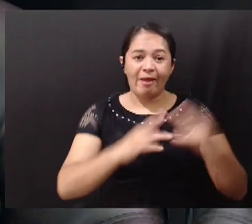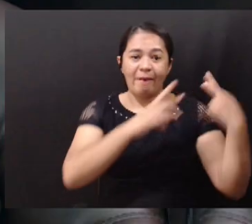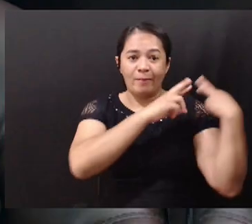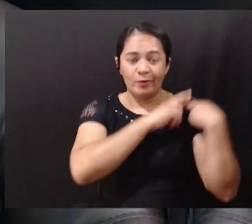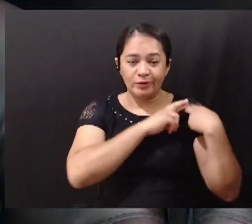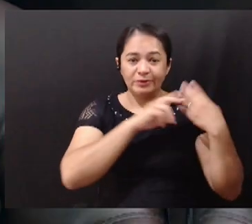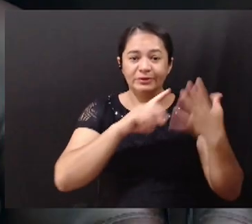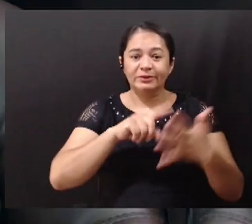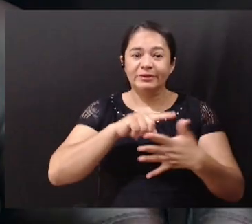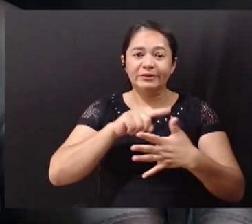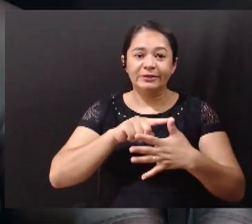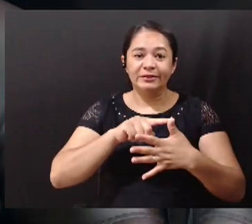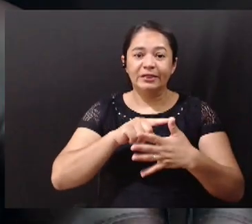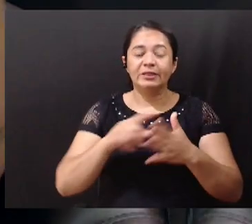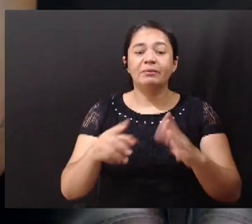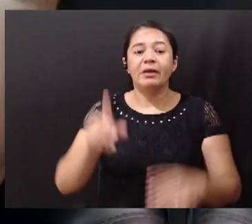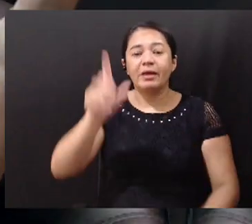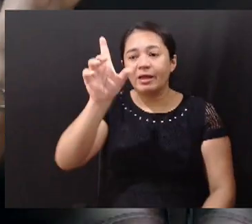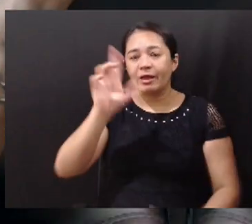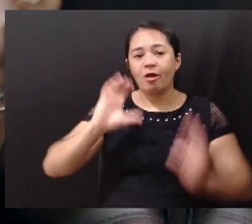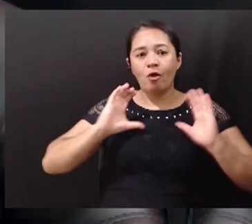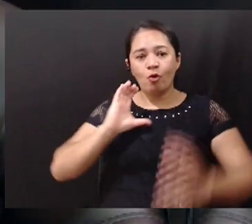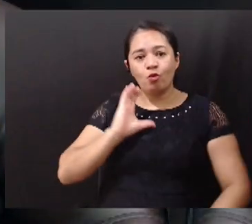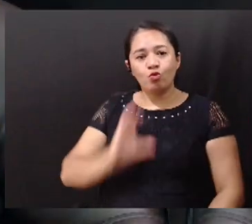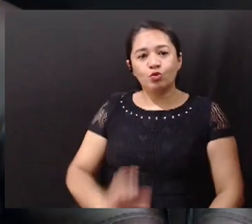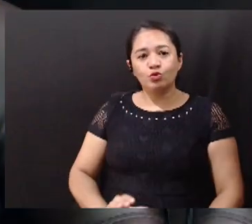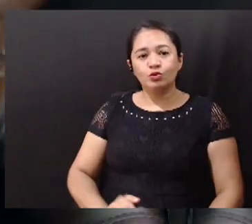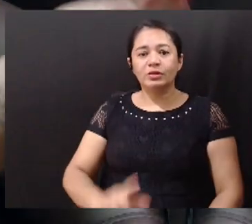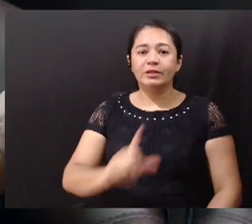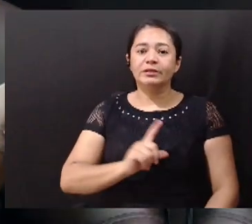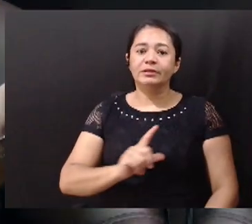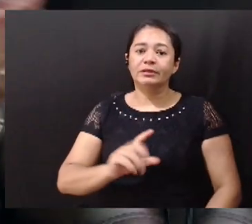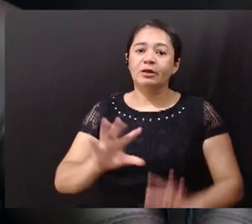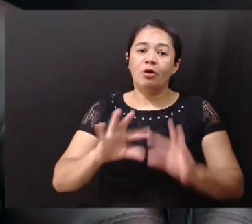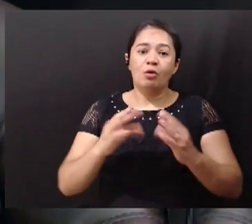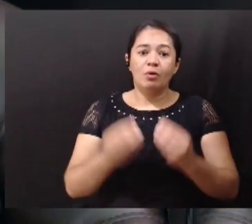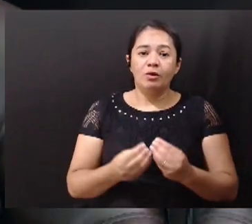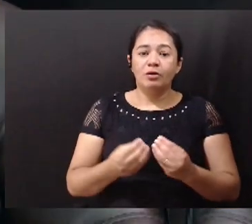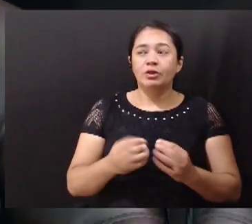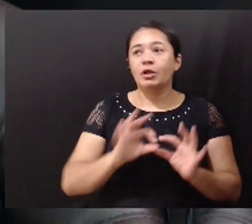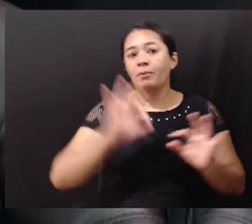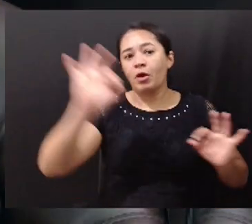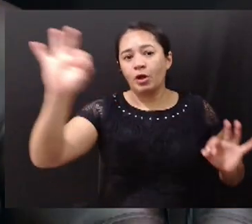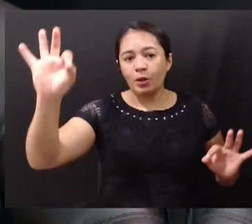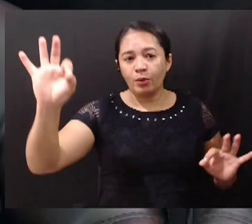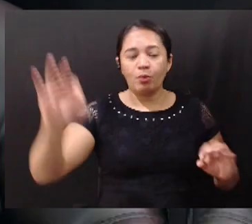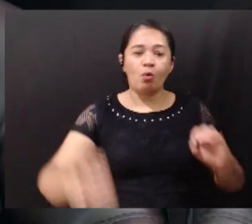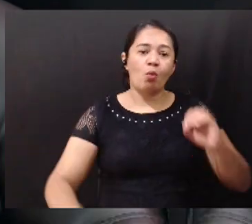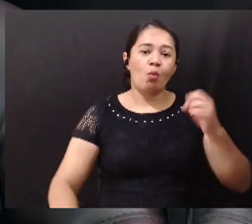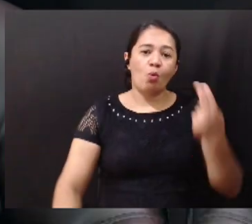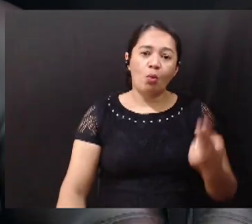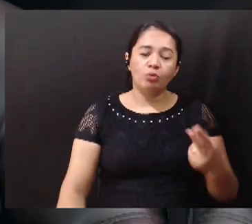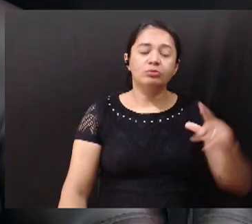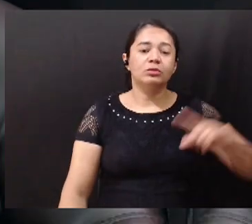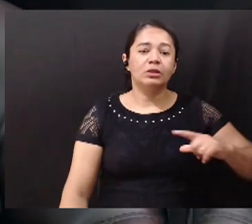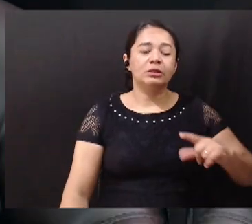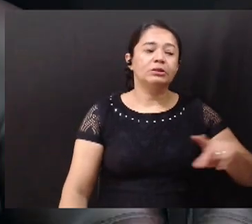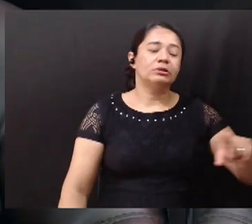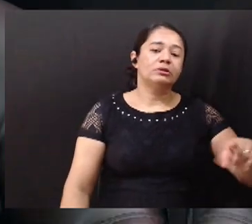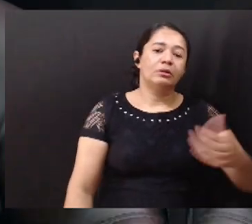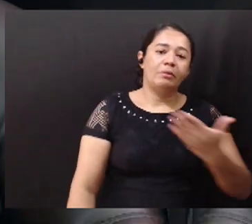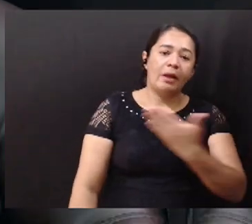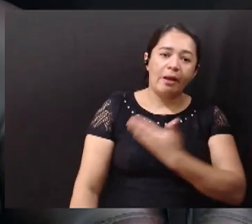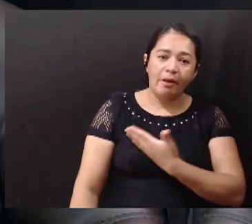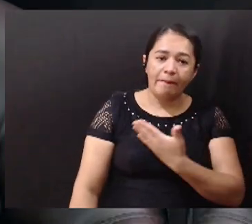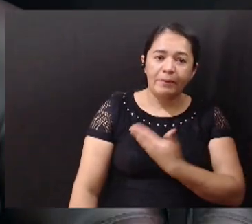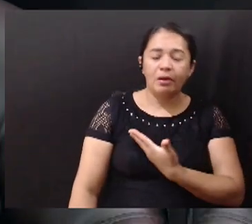da sociedade, né? Que ela tem ou uma família extensa que mora longe, ou ela tem também amigas, colegas,